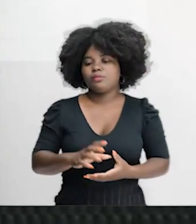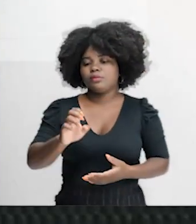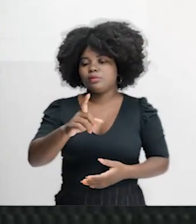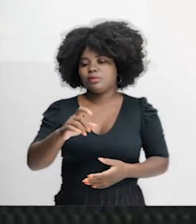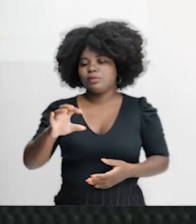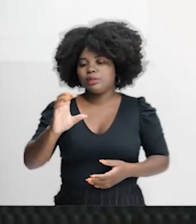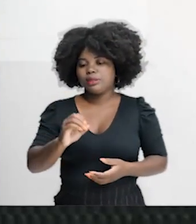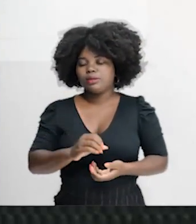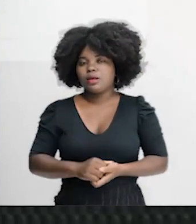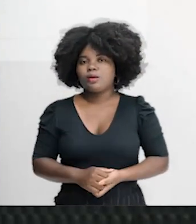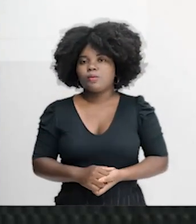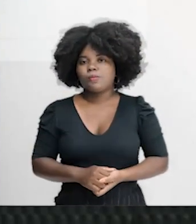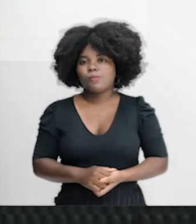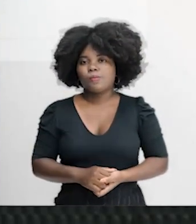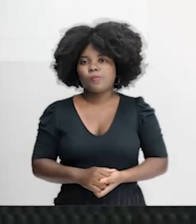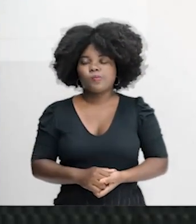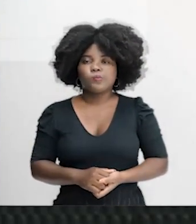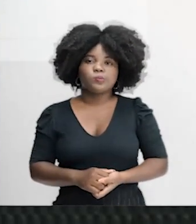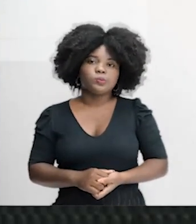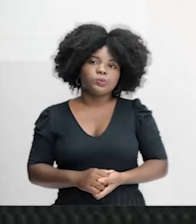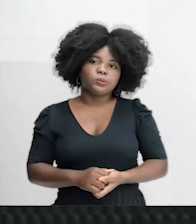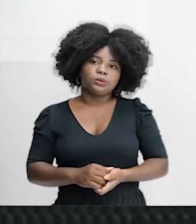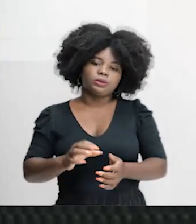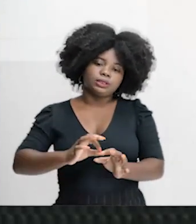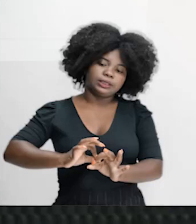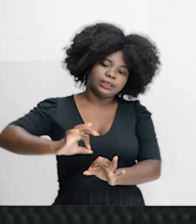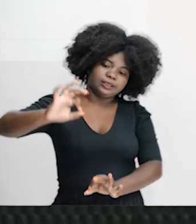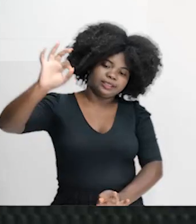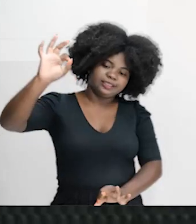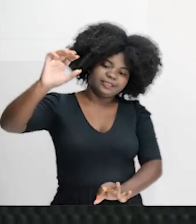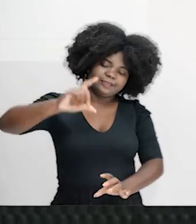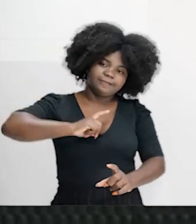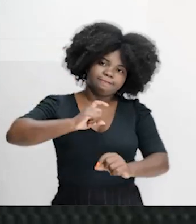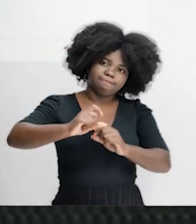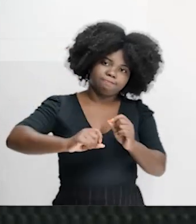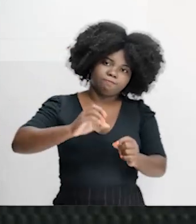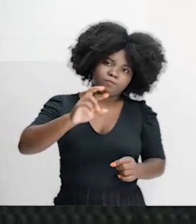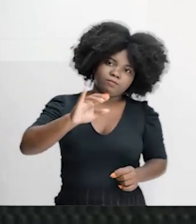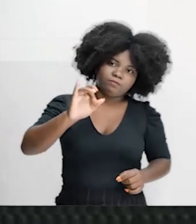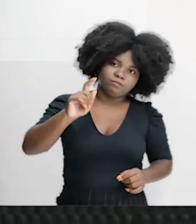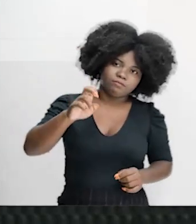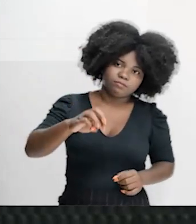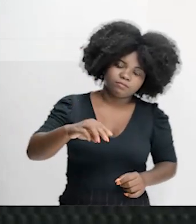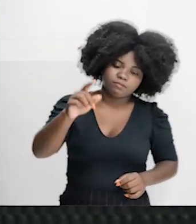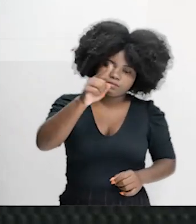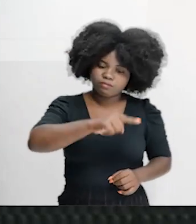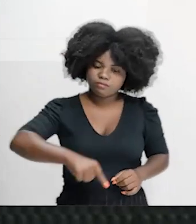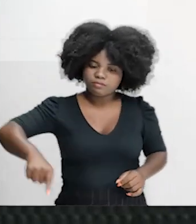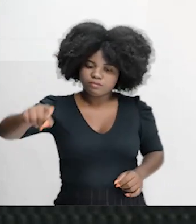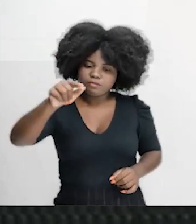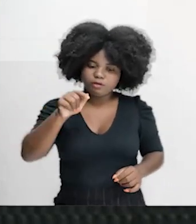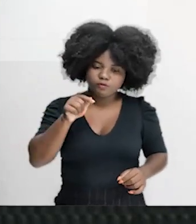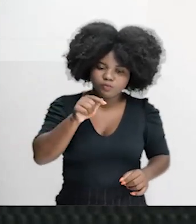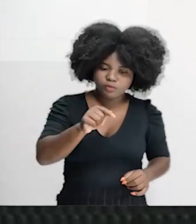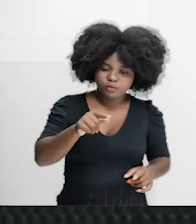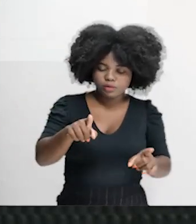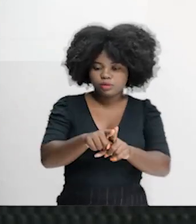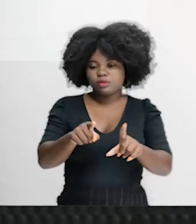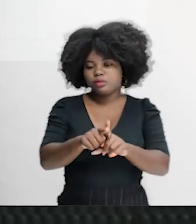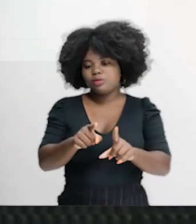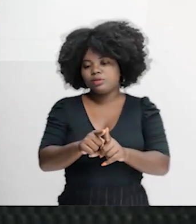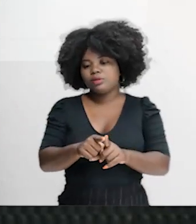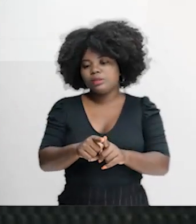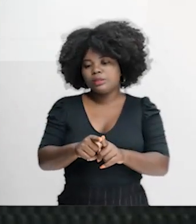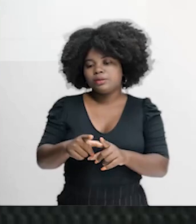das tangentes, melhor dizendo. Tá? Aquela reta que ela passa pela origem dos arcos, né? E ela é paralela ao eixo